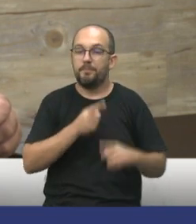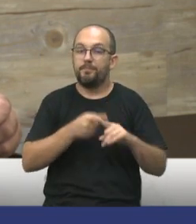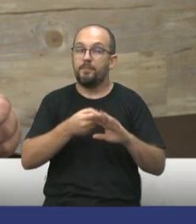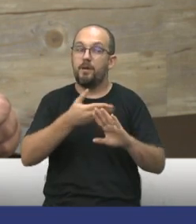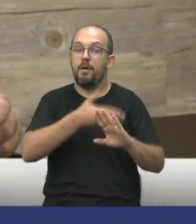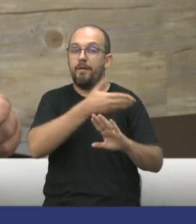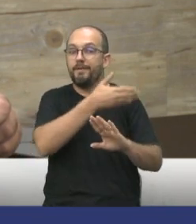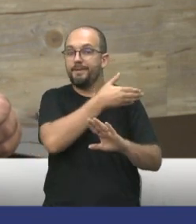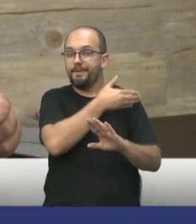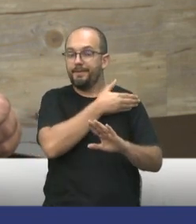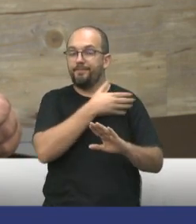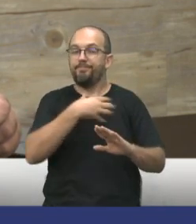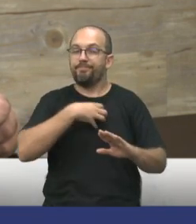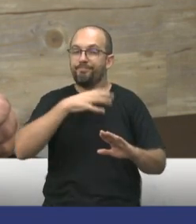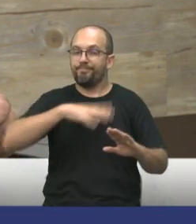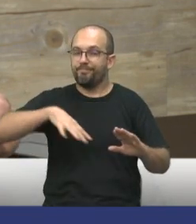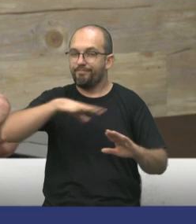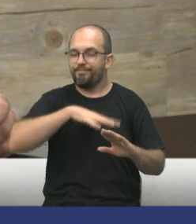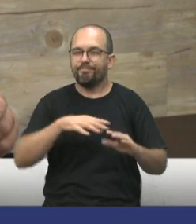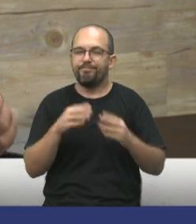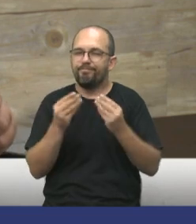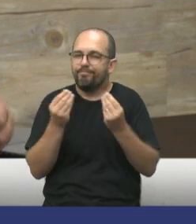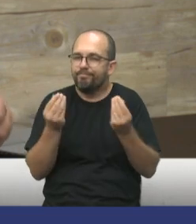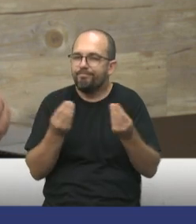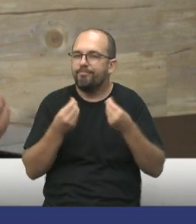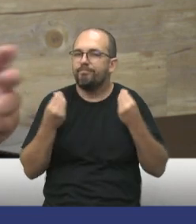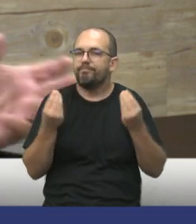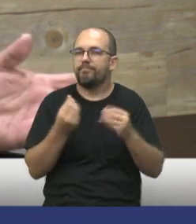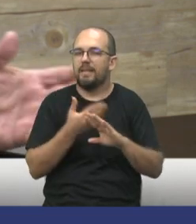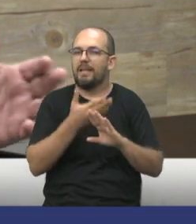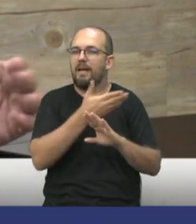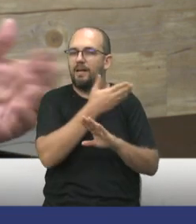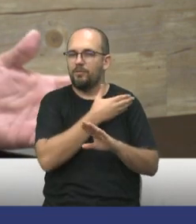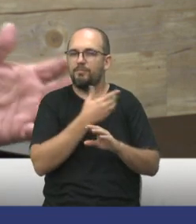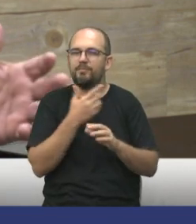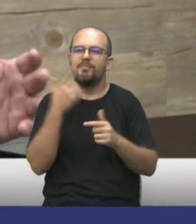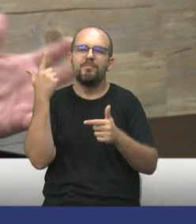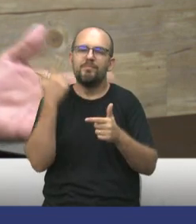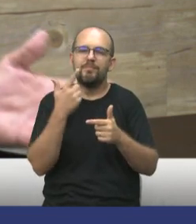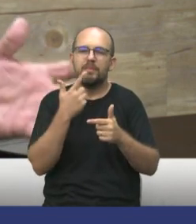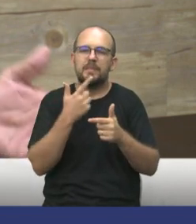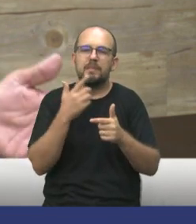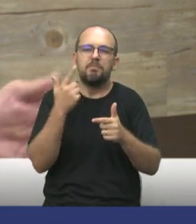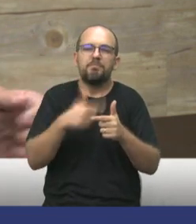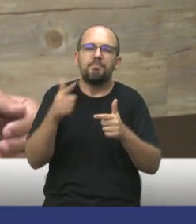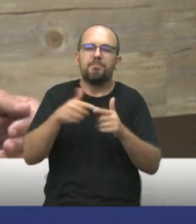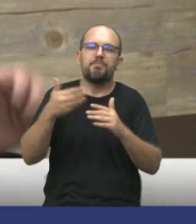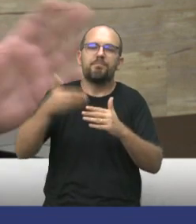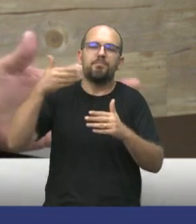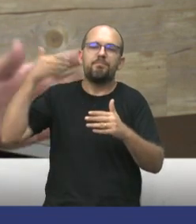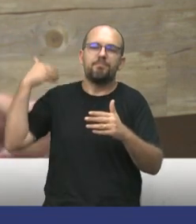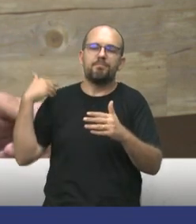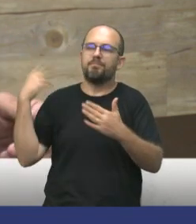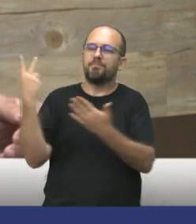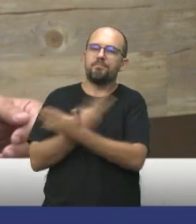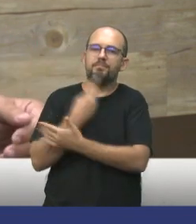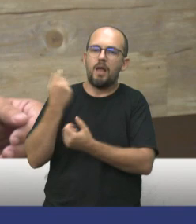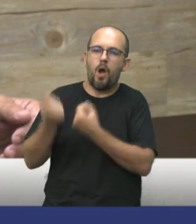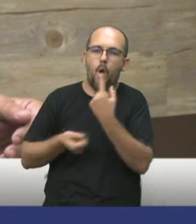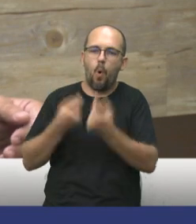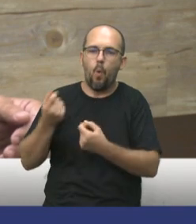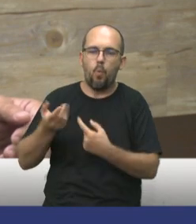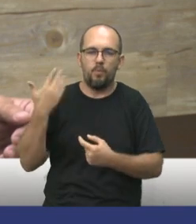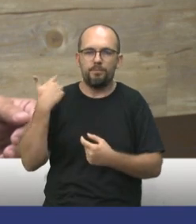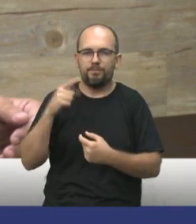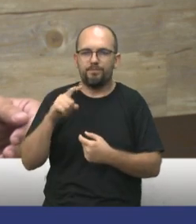uma situação extremamente delicada, né, por ações inconsequentes de alguns que por ali